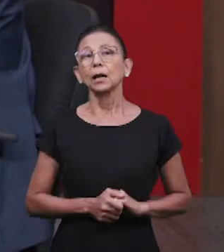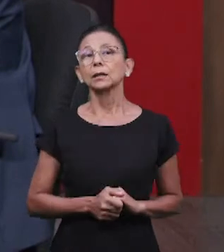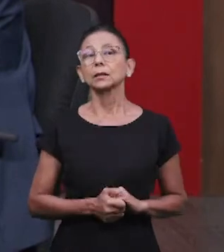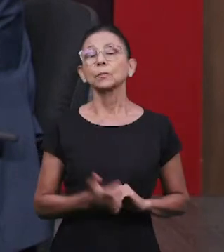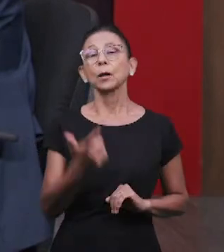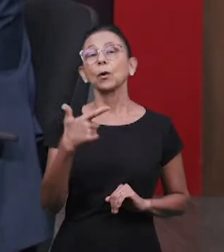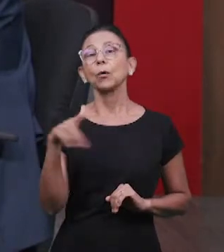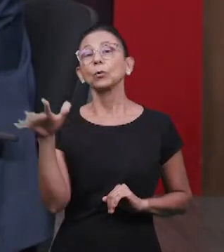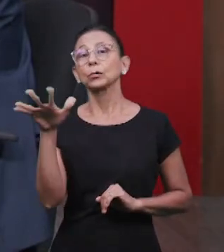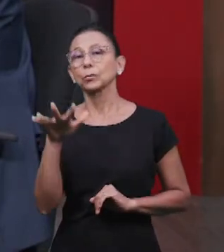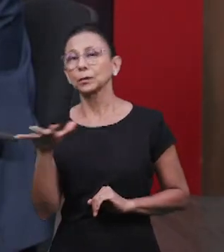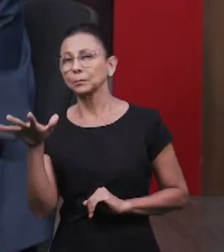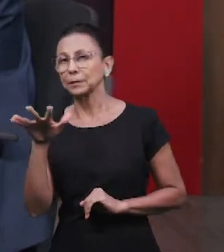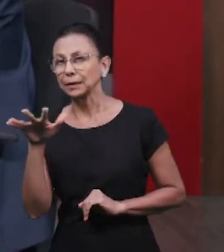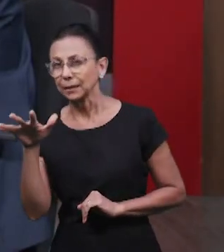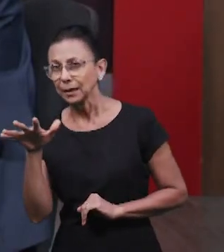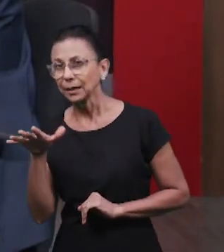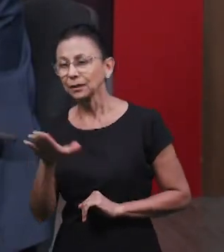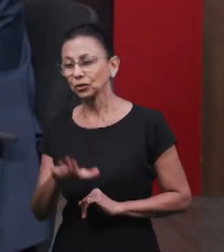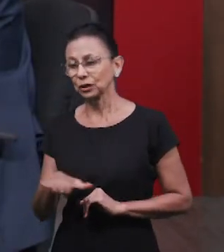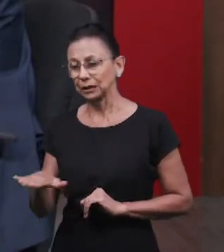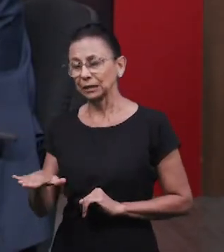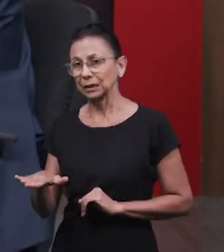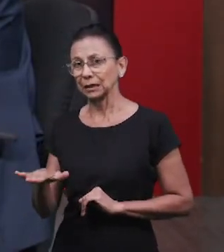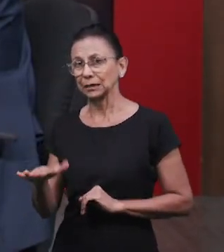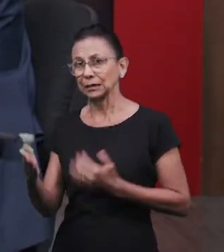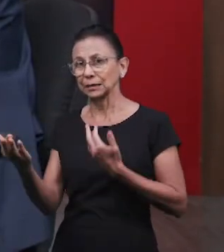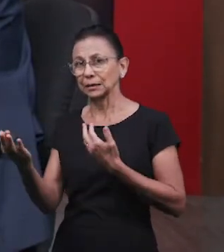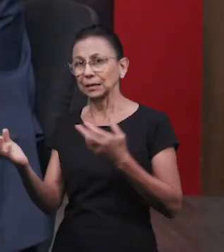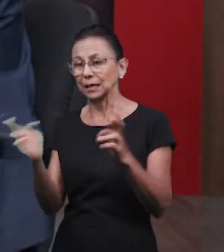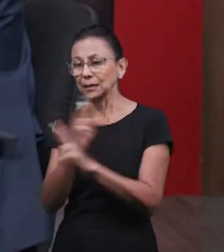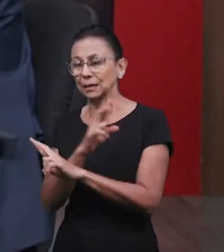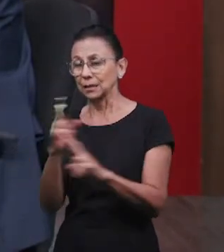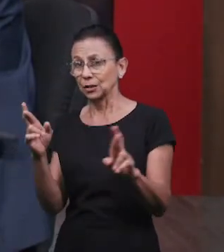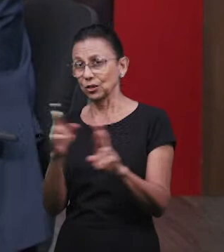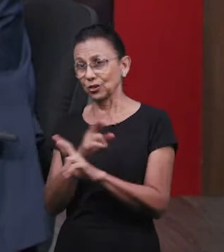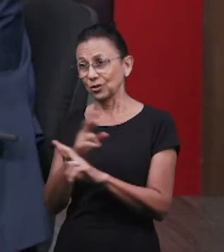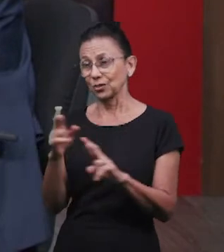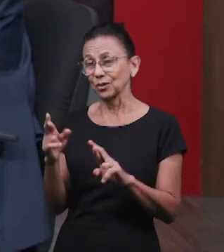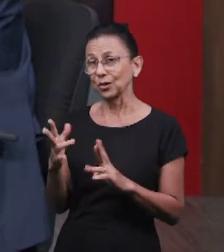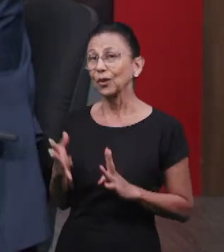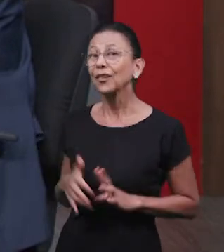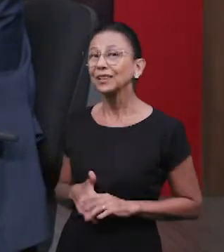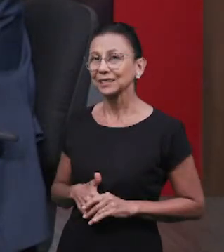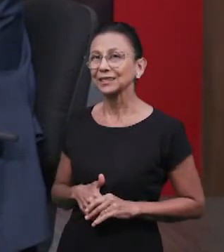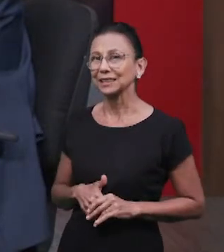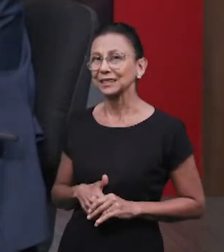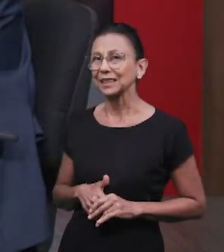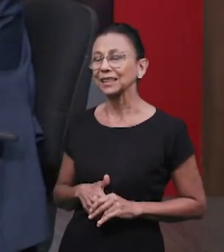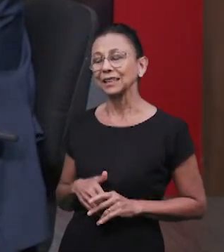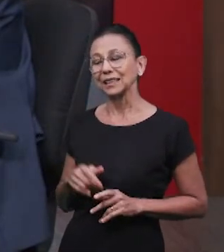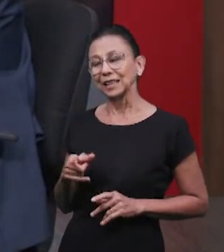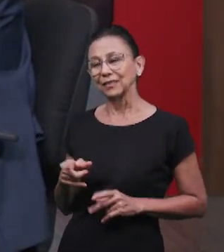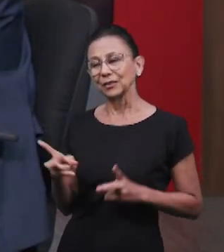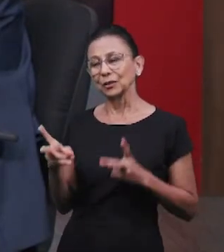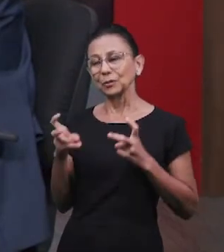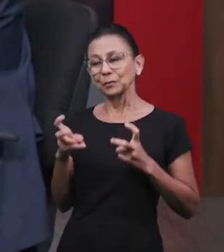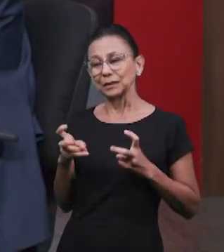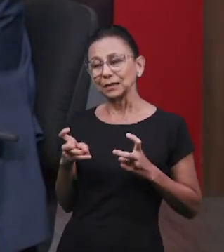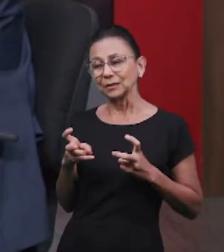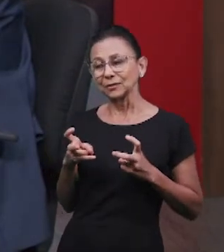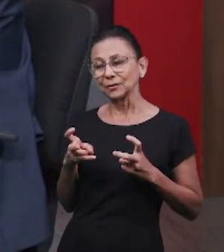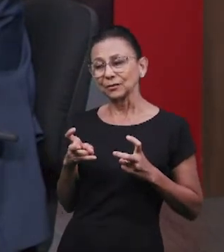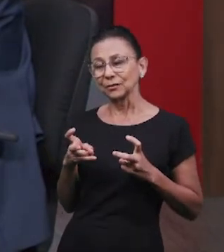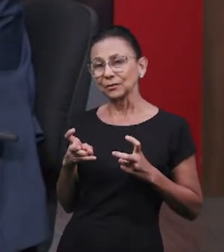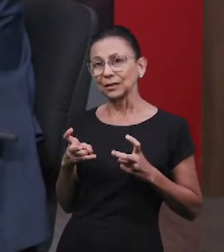né, para um outro ambiente, que eu entendo até que para elas que estão em casa, sair já é uma dificuldade maior,